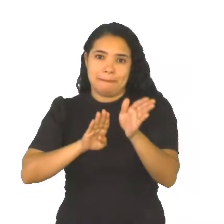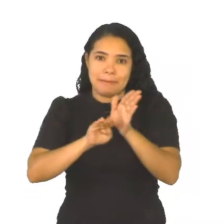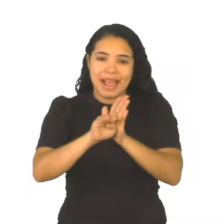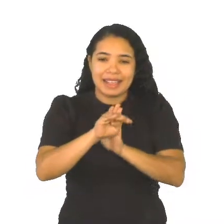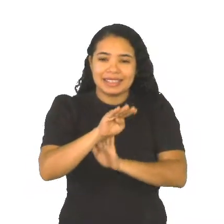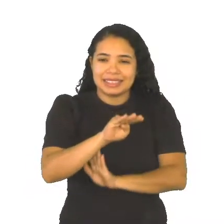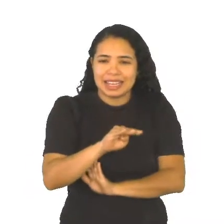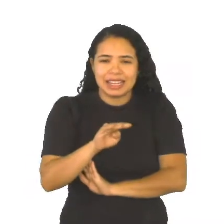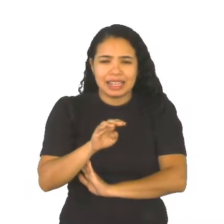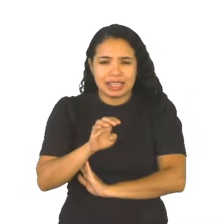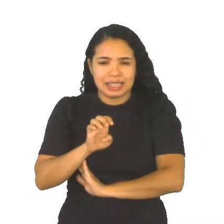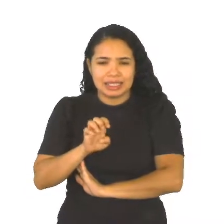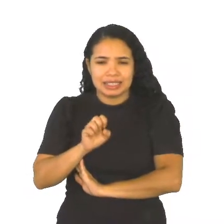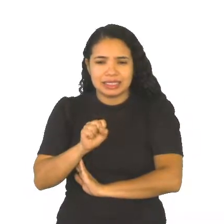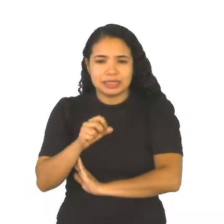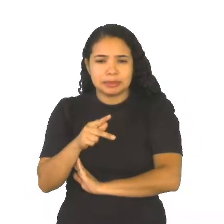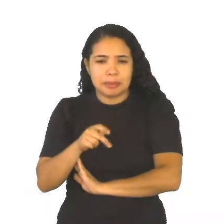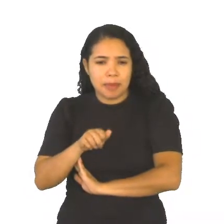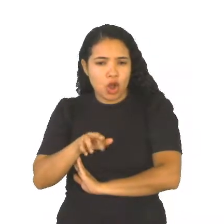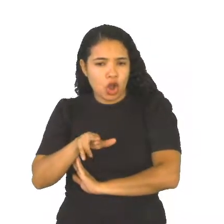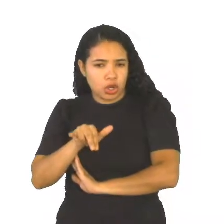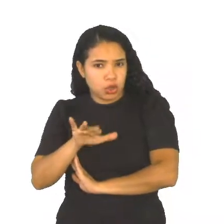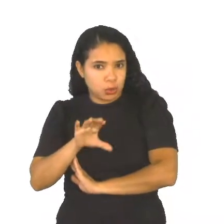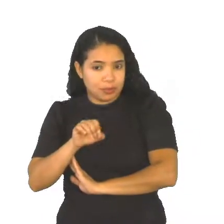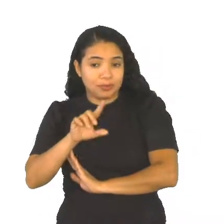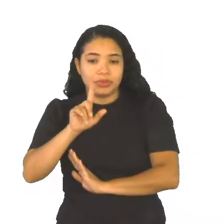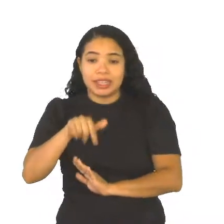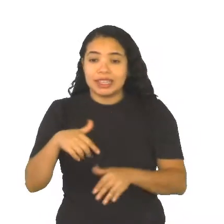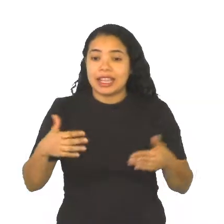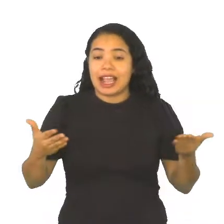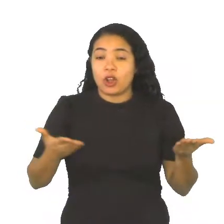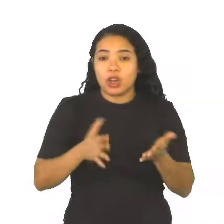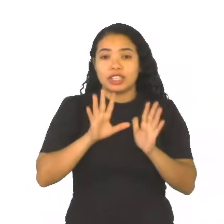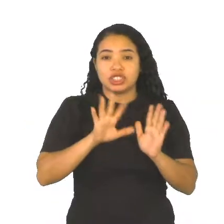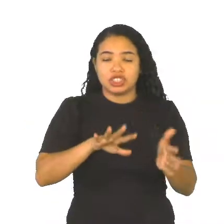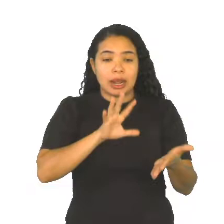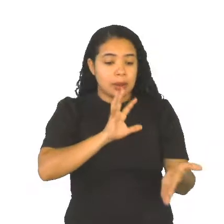tá? E, atualmente, já foram catalogadas